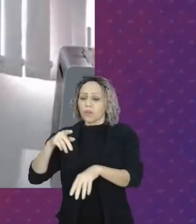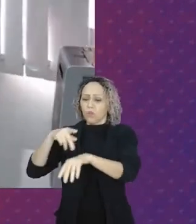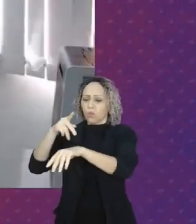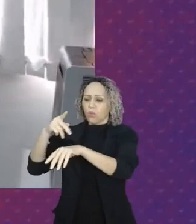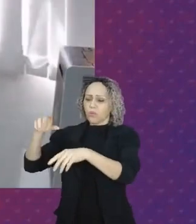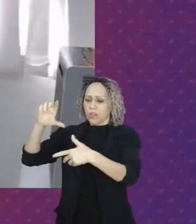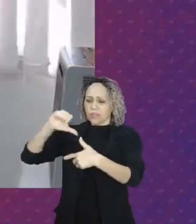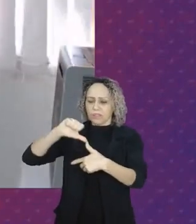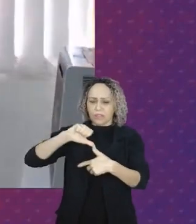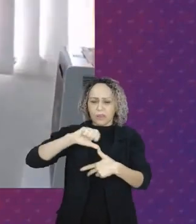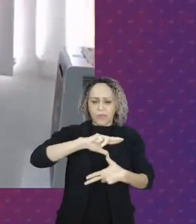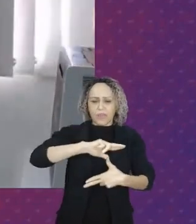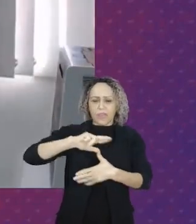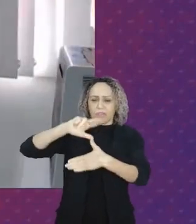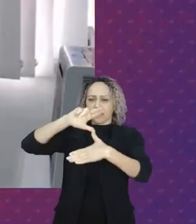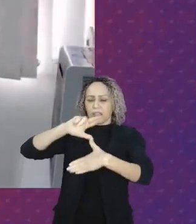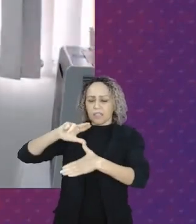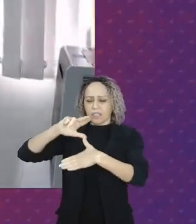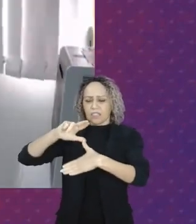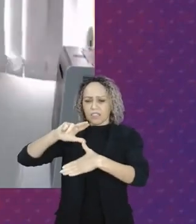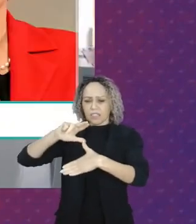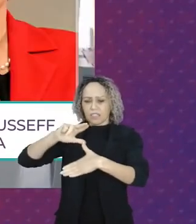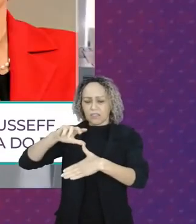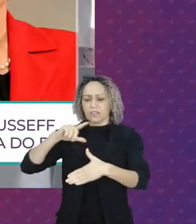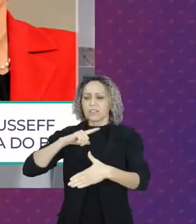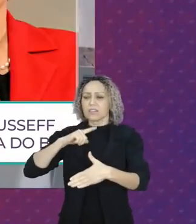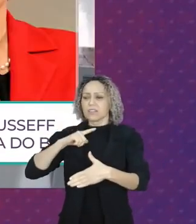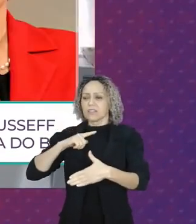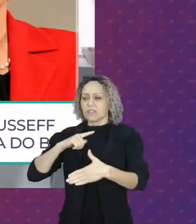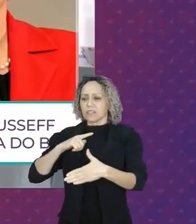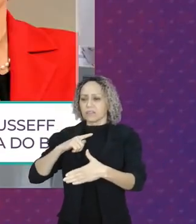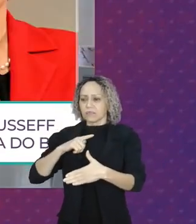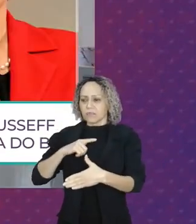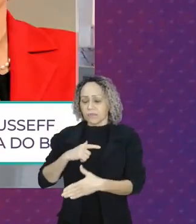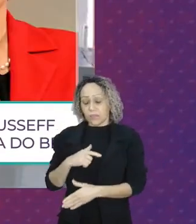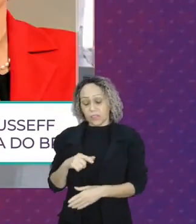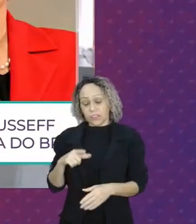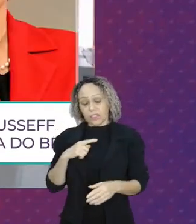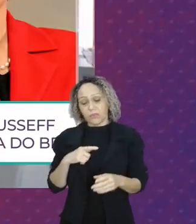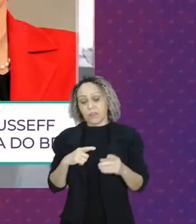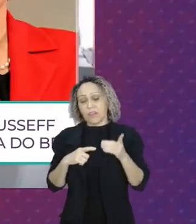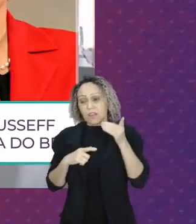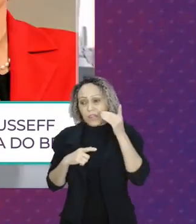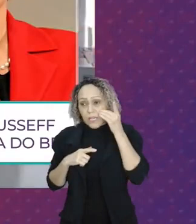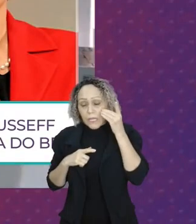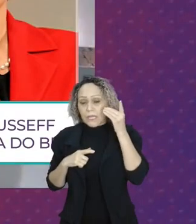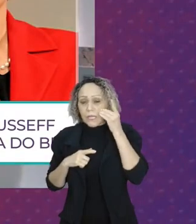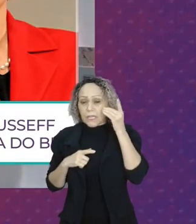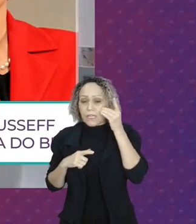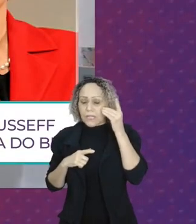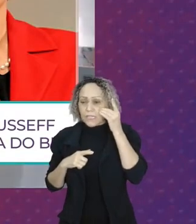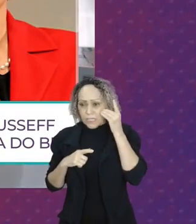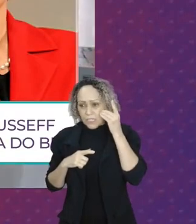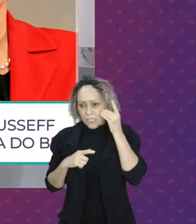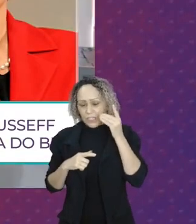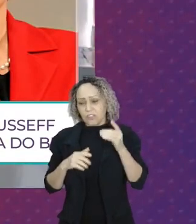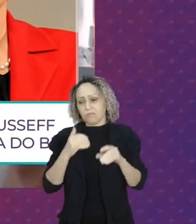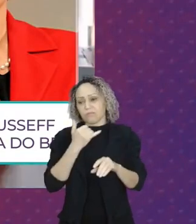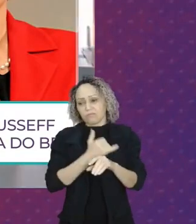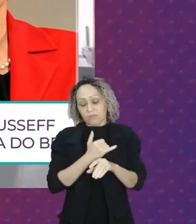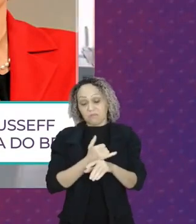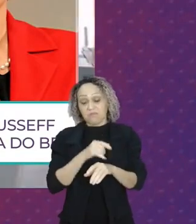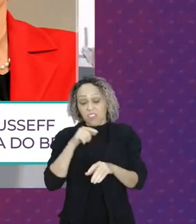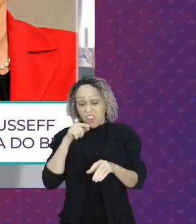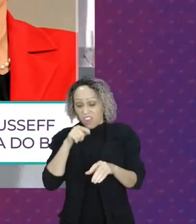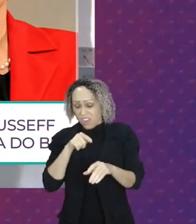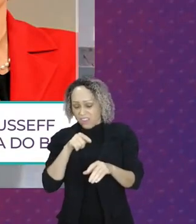estratégicos, né, dos seus países. Nós tínhamos a Dilma Rousseff, que sofreu um golpe misógino e de classe em